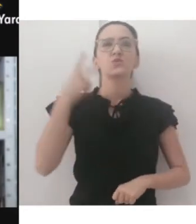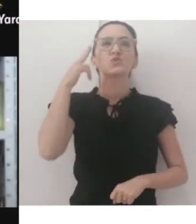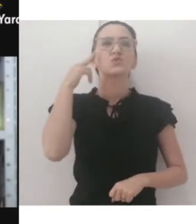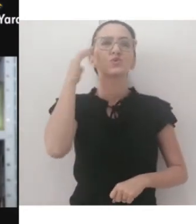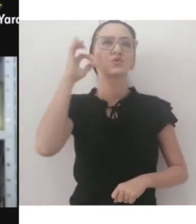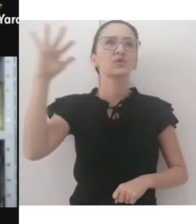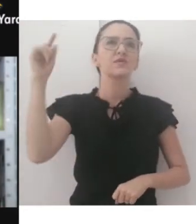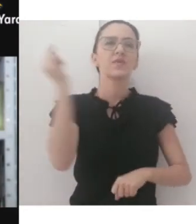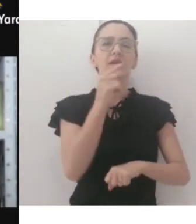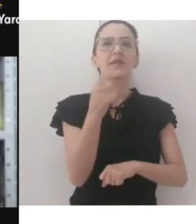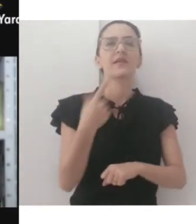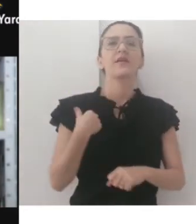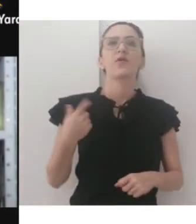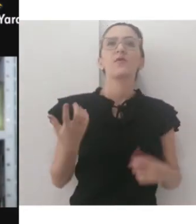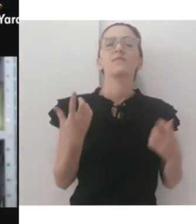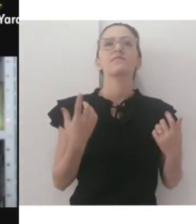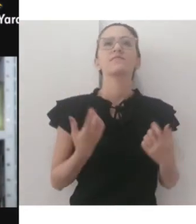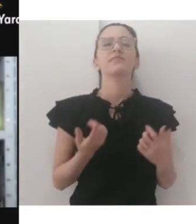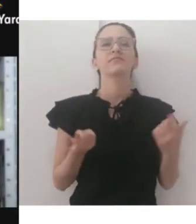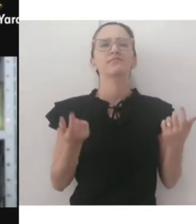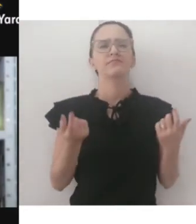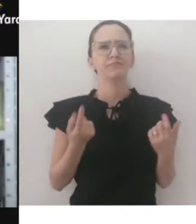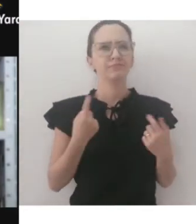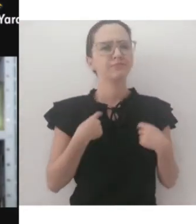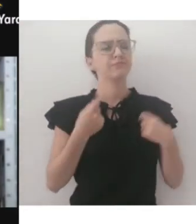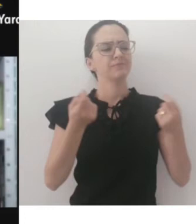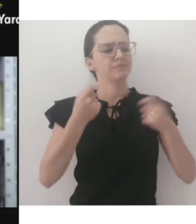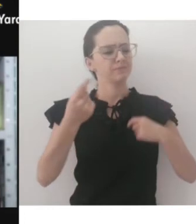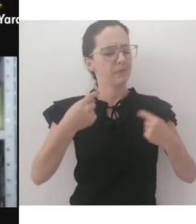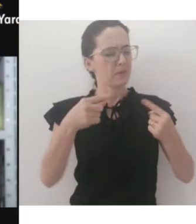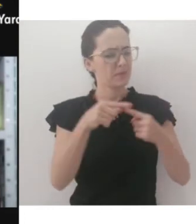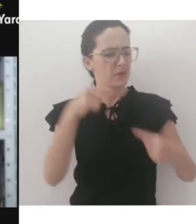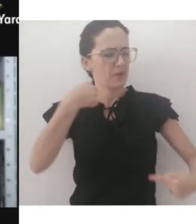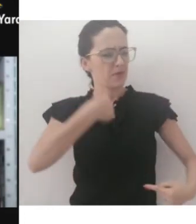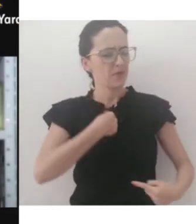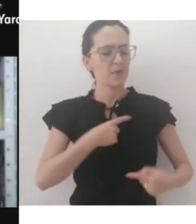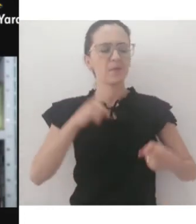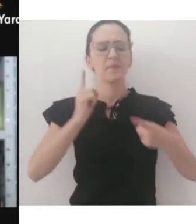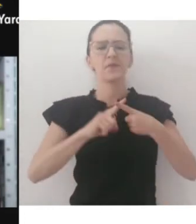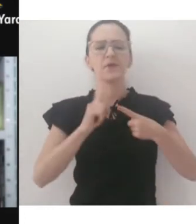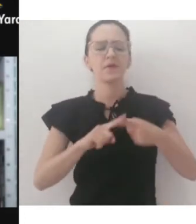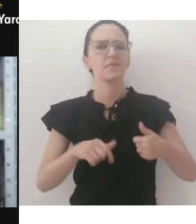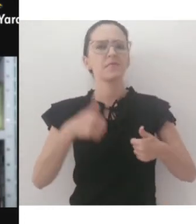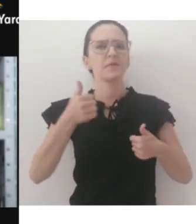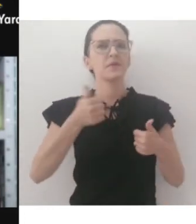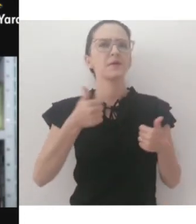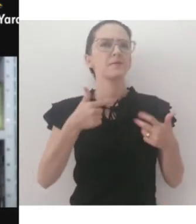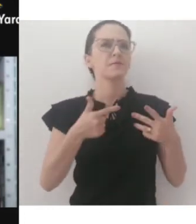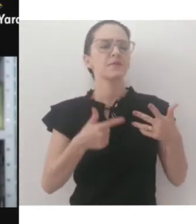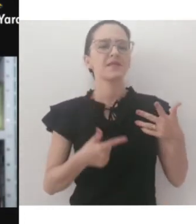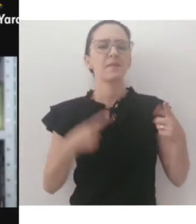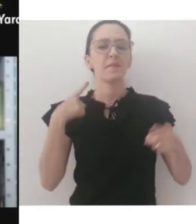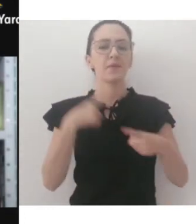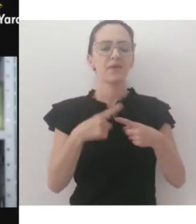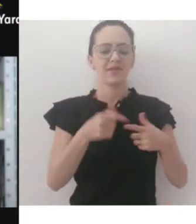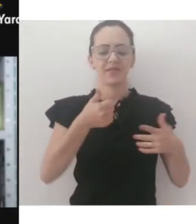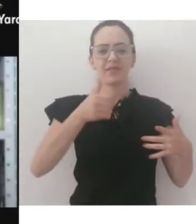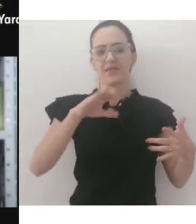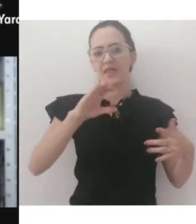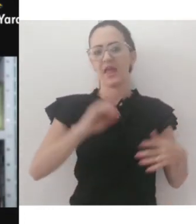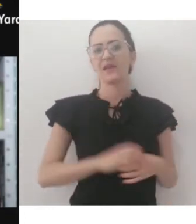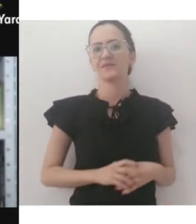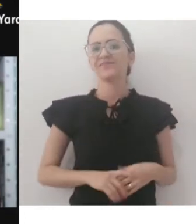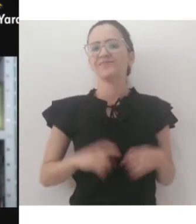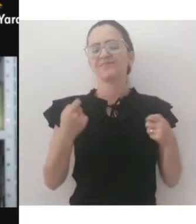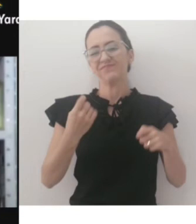dos seus sonhos. Acorde todos os dias, ó, estudar, estar se sacrificando momentos como festas, momentos